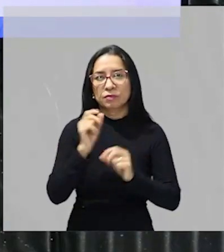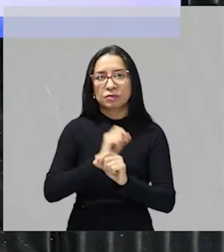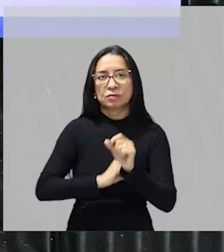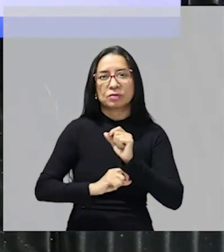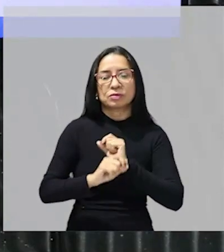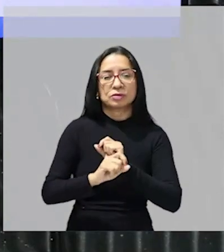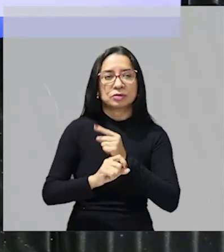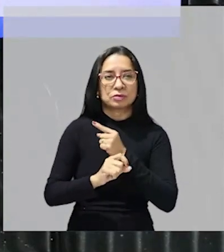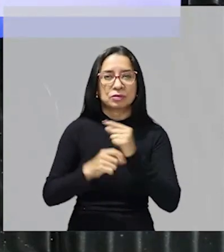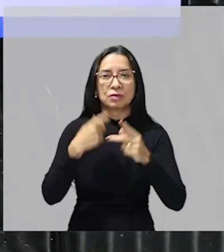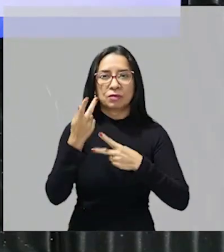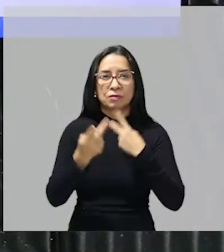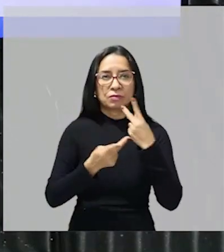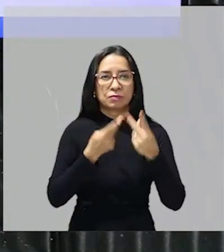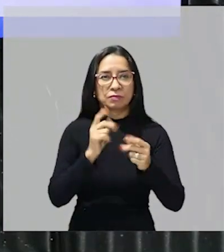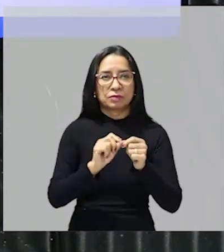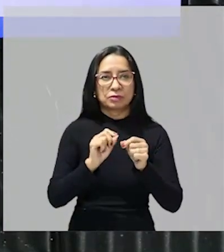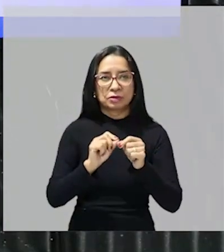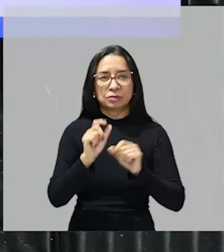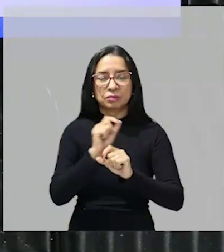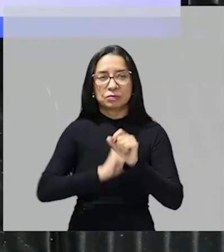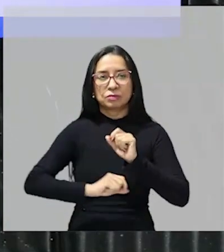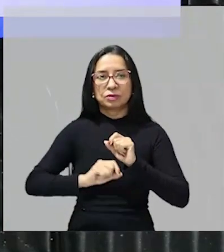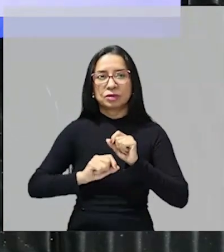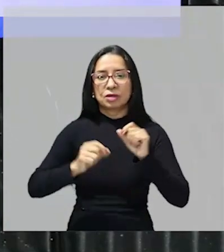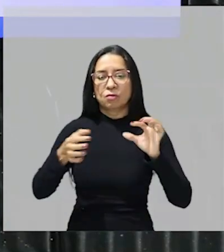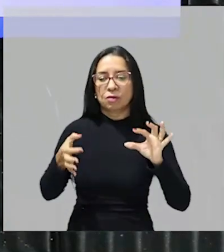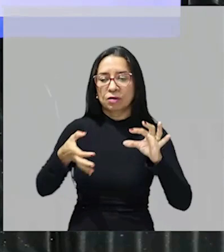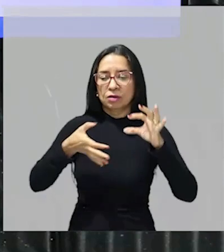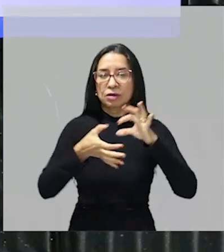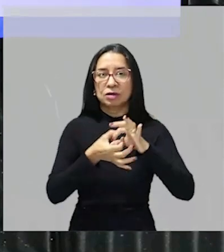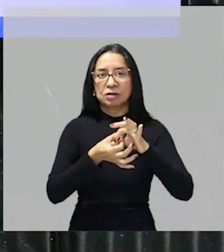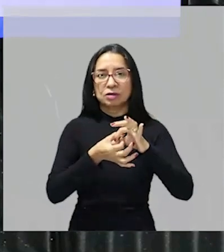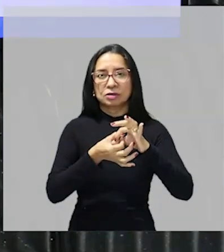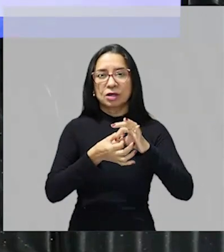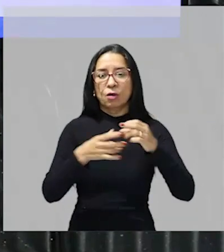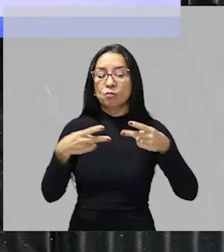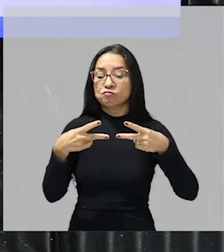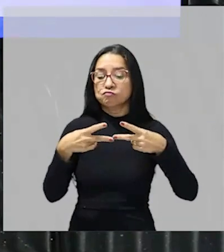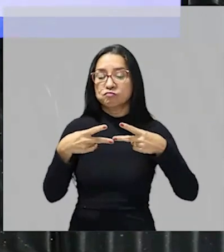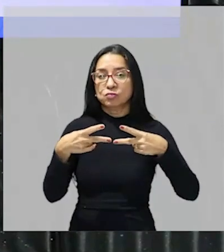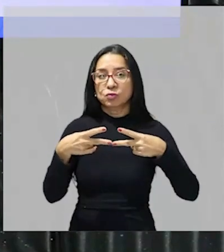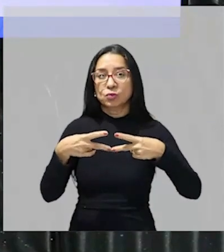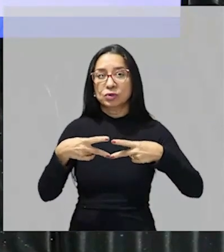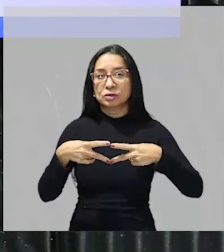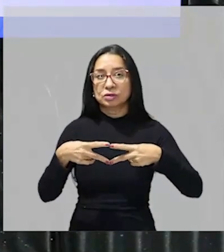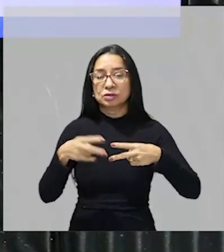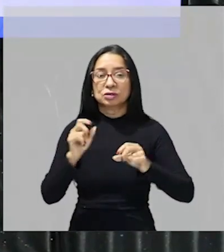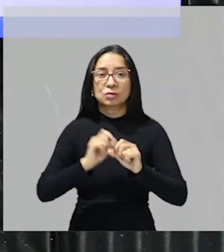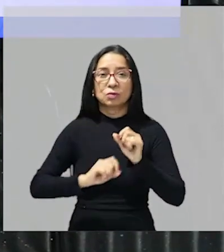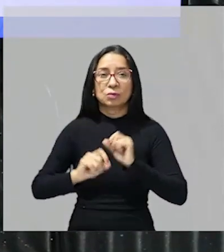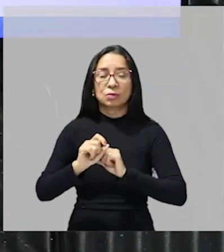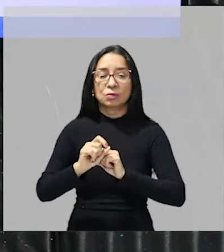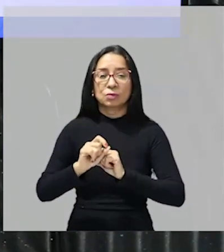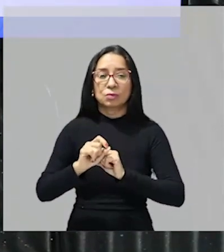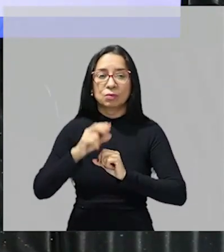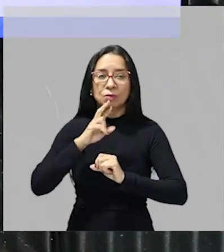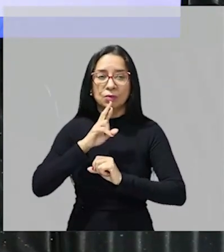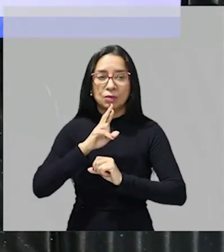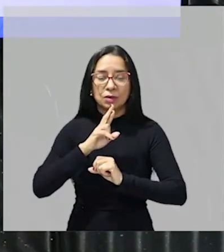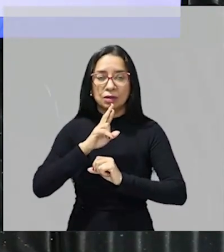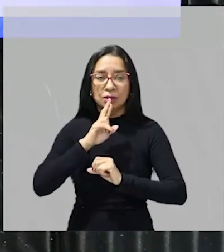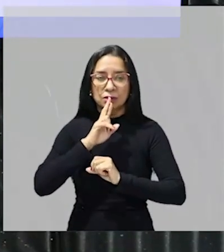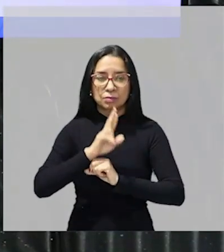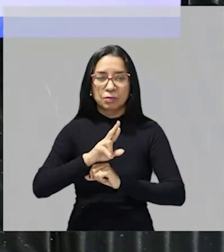estou fazendo um link, só a primeira palavra fazendo um link com a alternativa B. Eu não tenho nenhuma outra